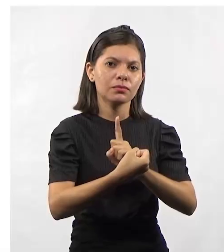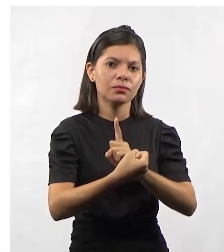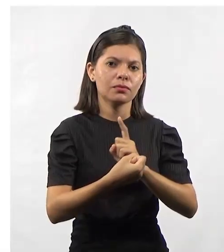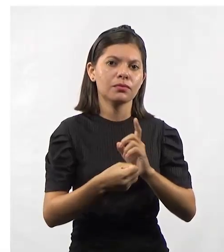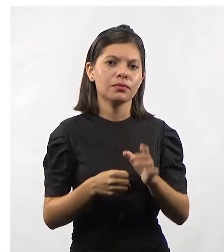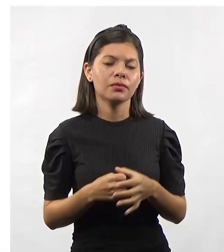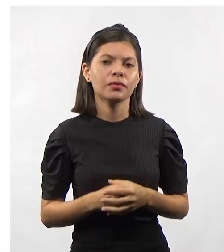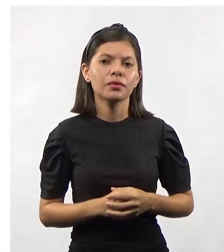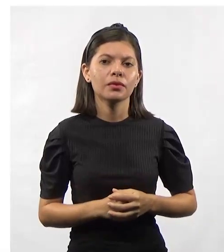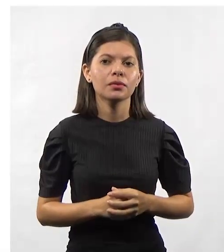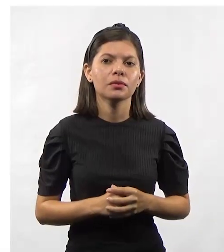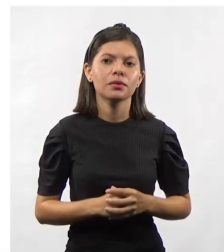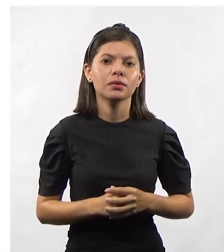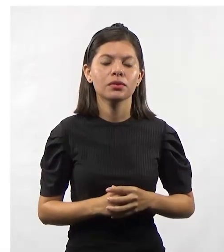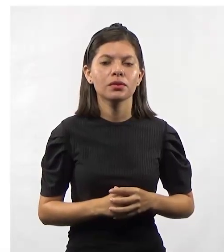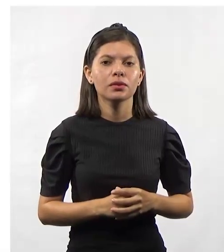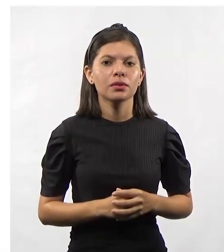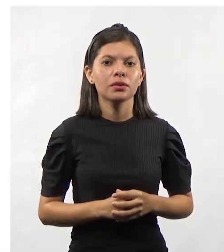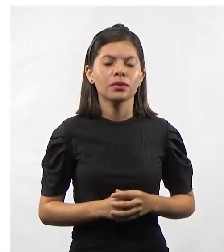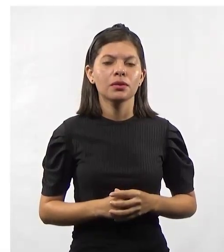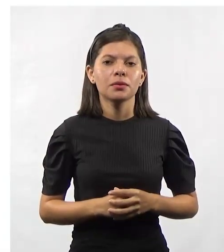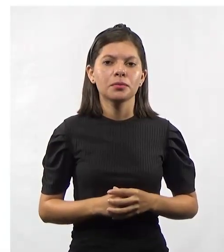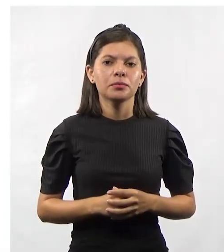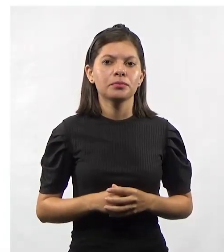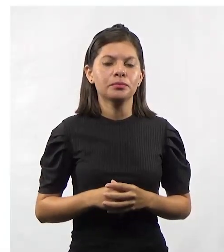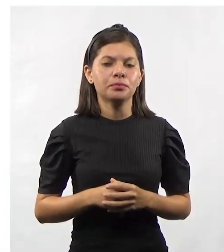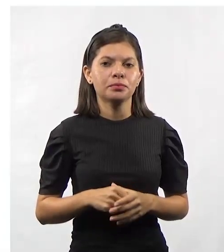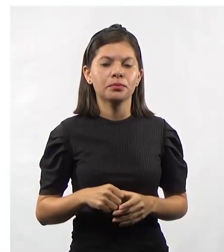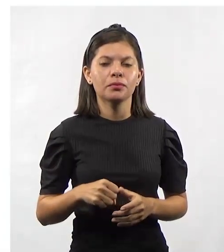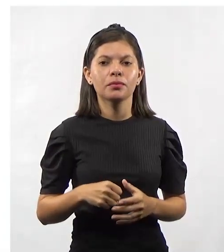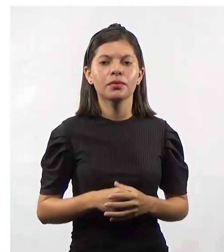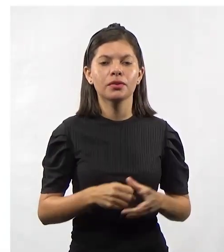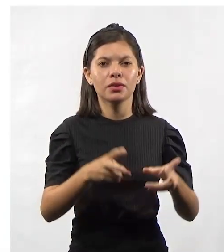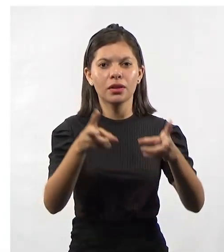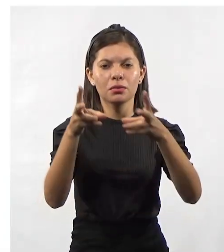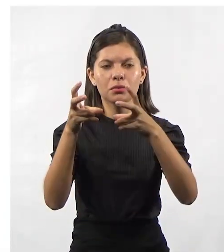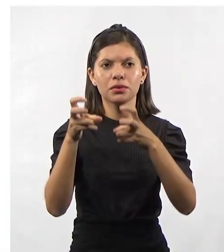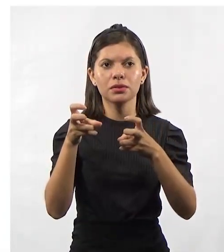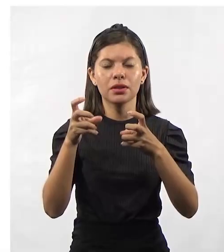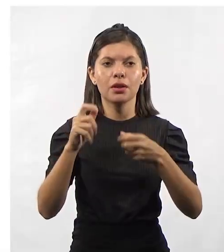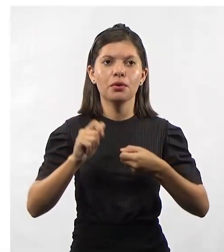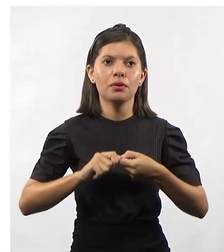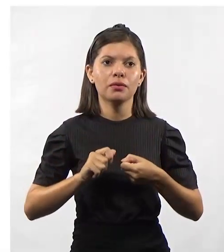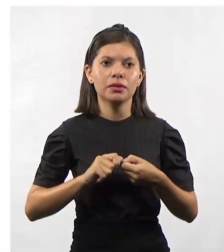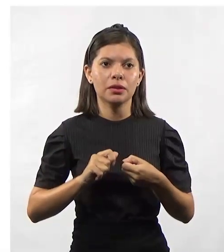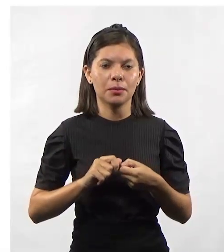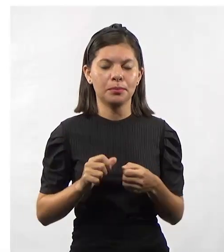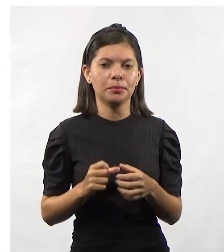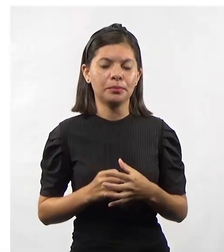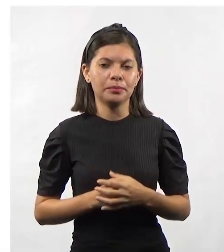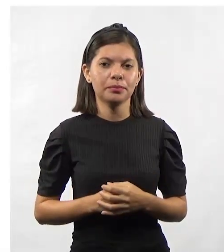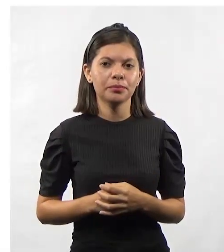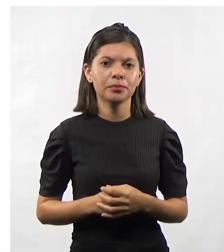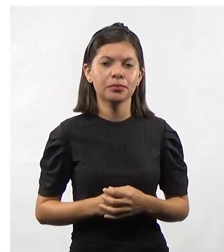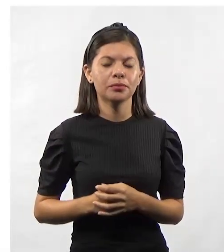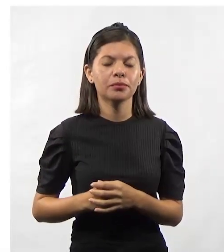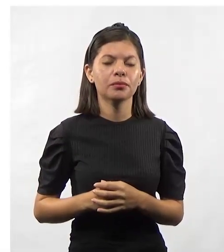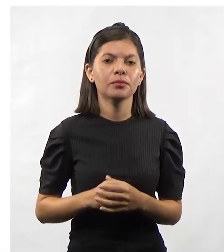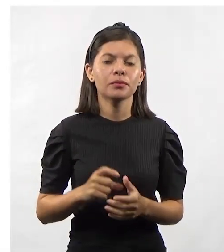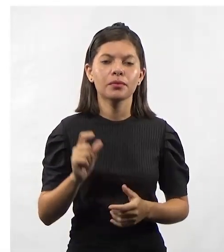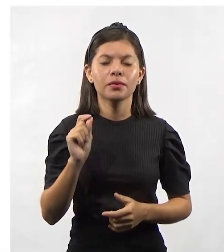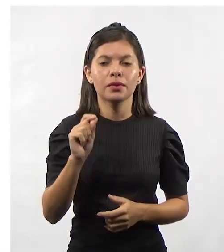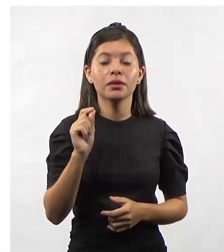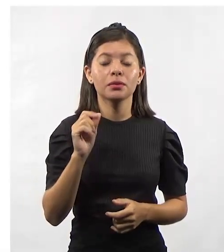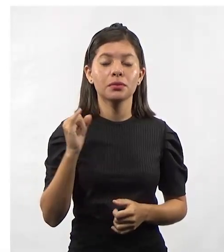socioculturais que ela não foi capaz de reconhecer ou lidar, né?